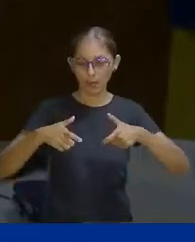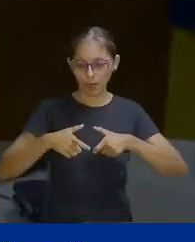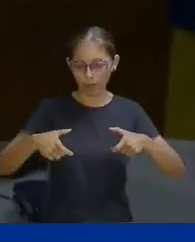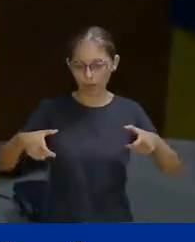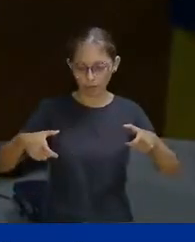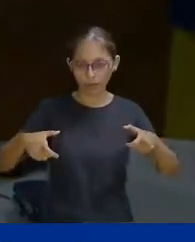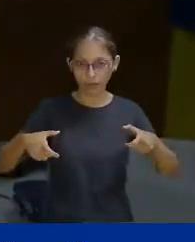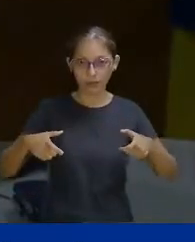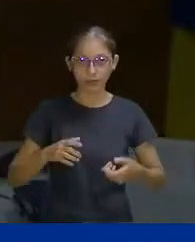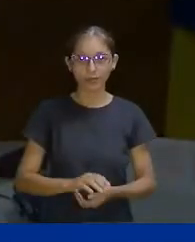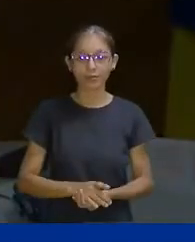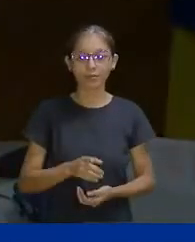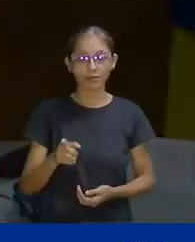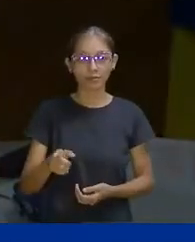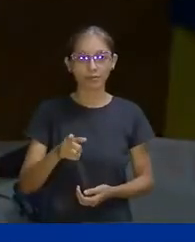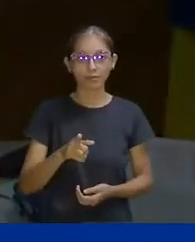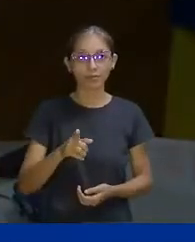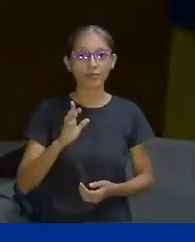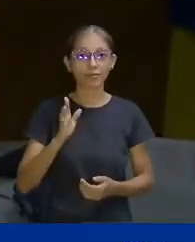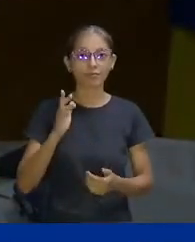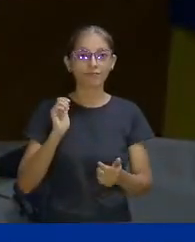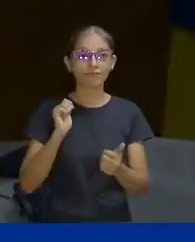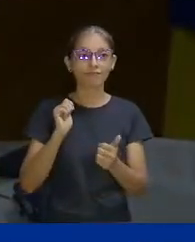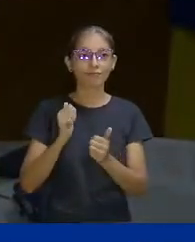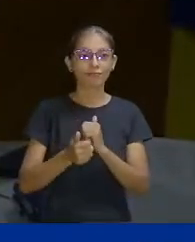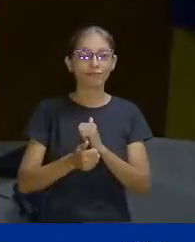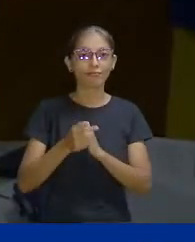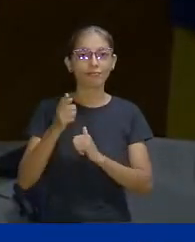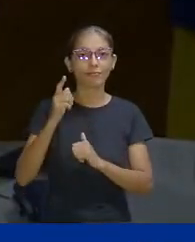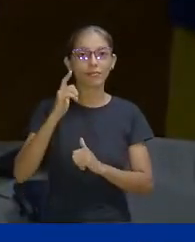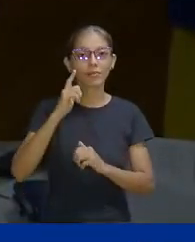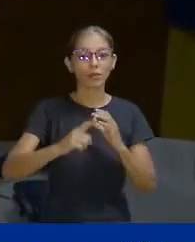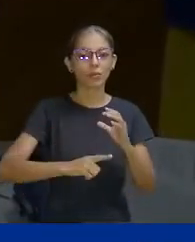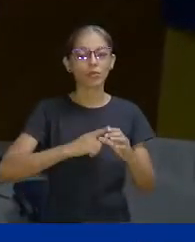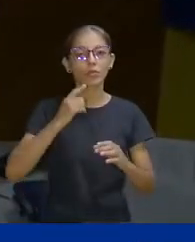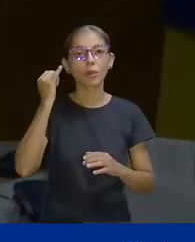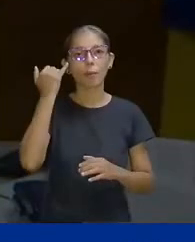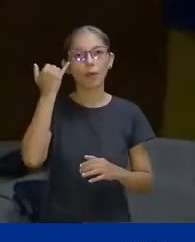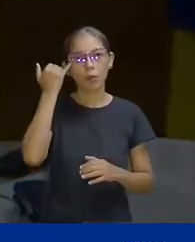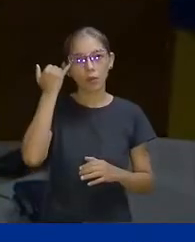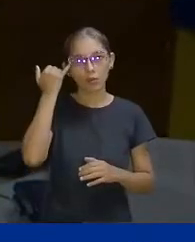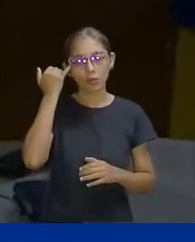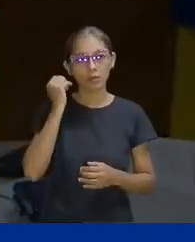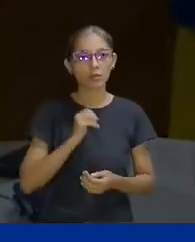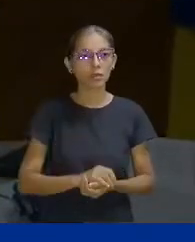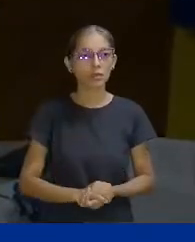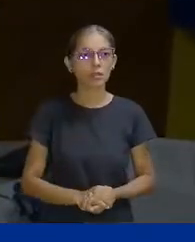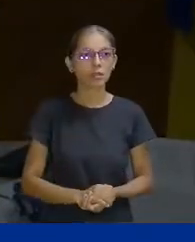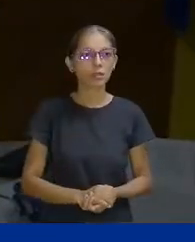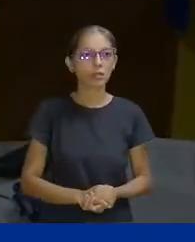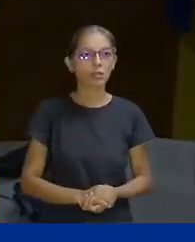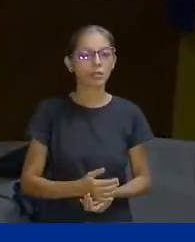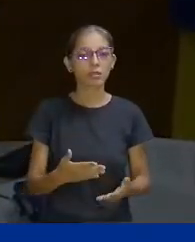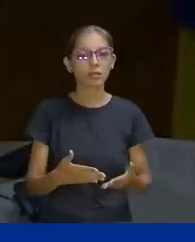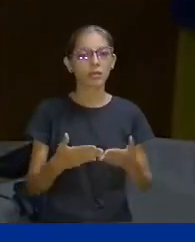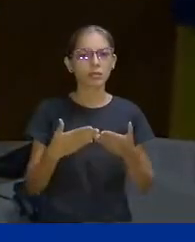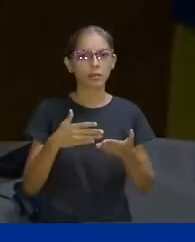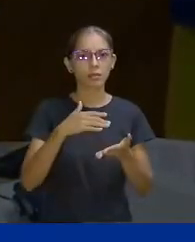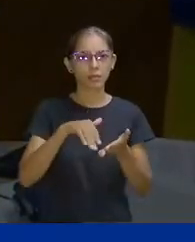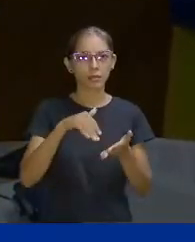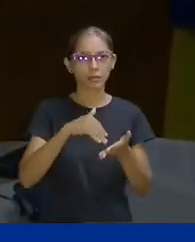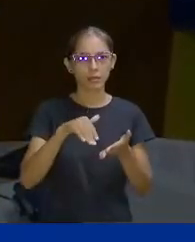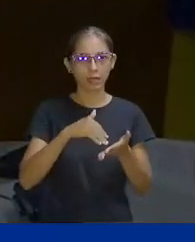relevantes conquistas no Mundial do Japão. Peço à nossa secretária judicial em exercício, a doutora